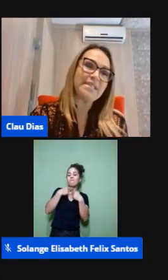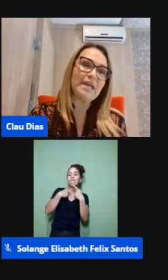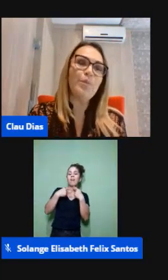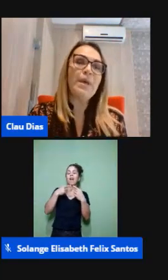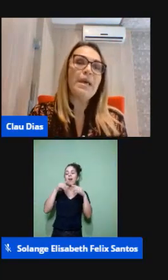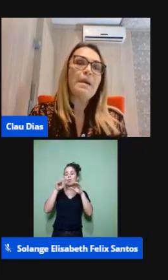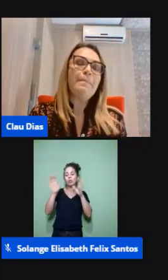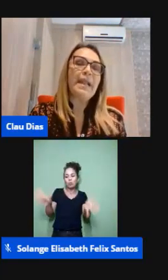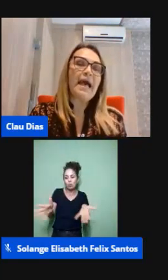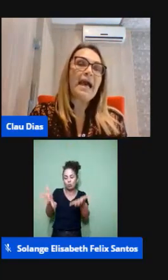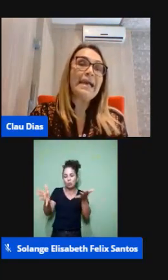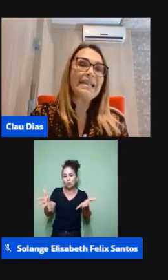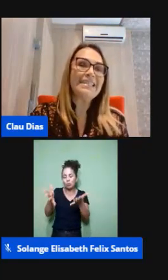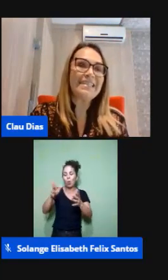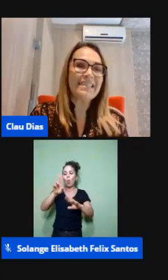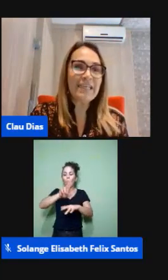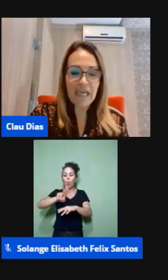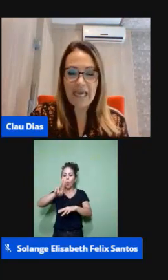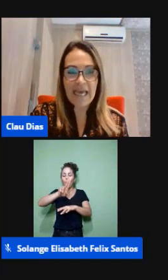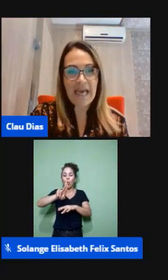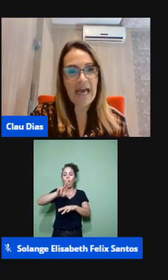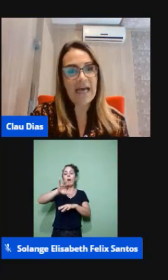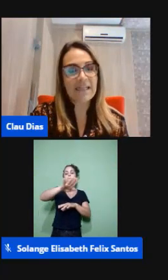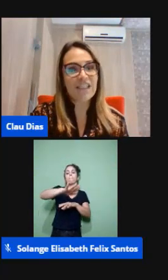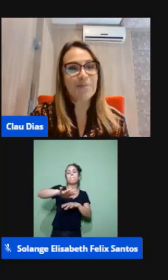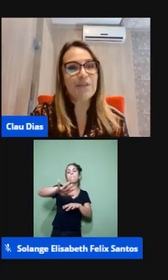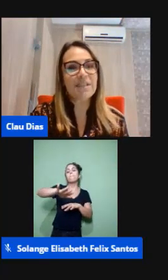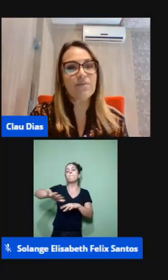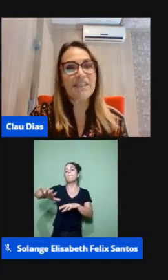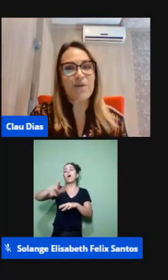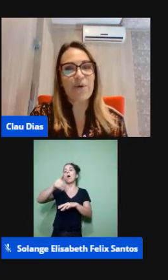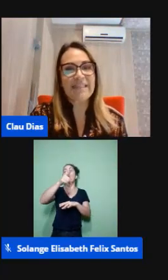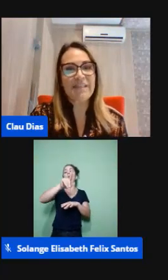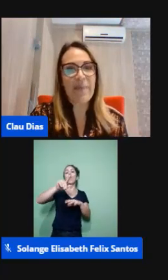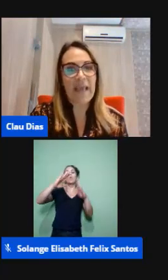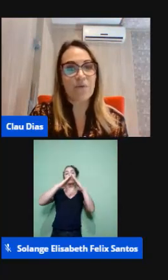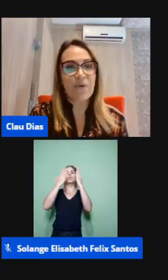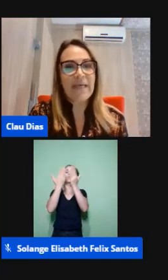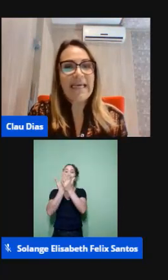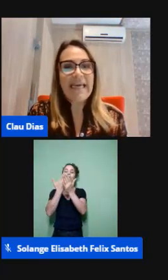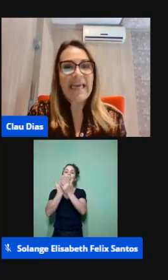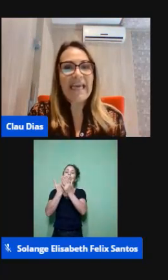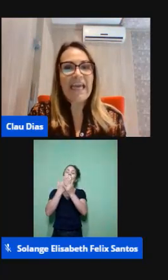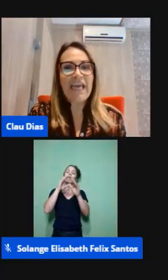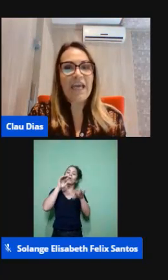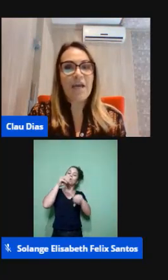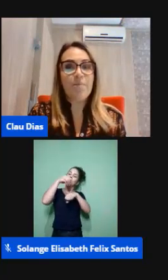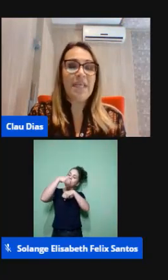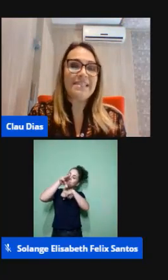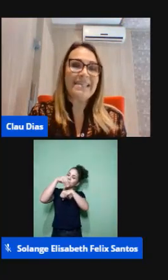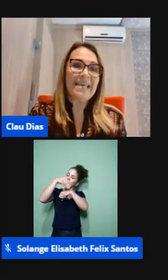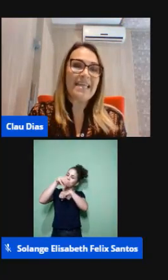da instituição para garantir a distribuição desse conhecimento.